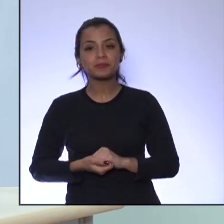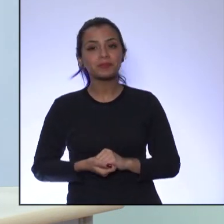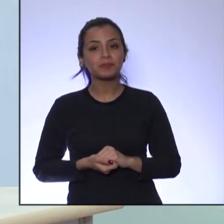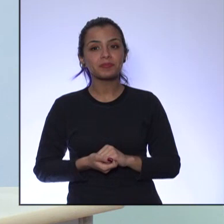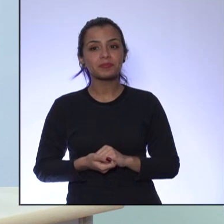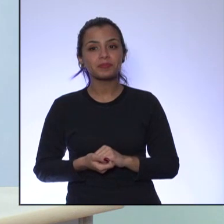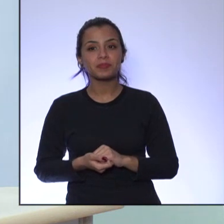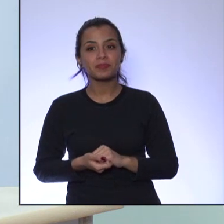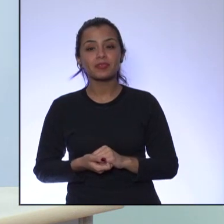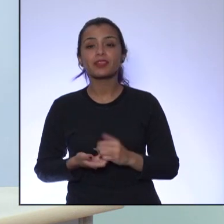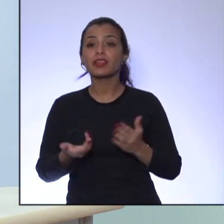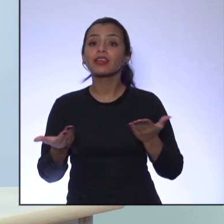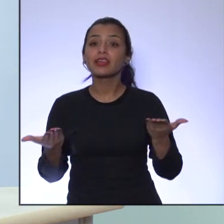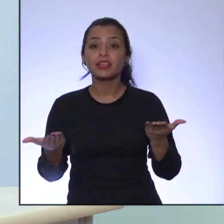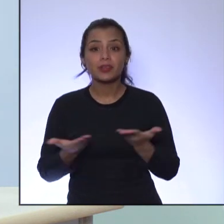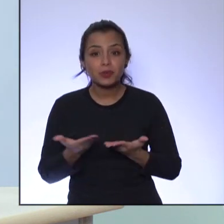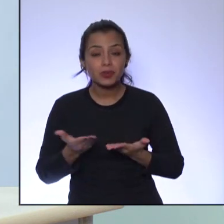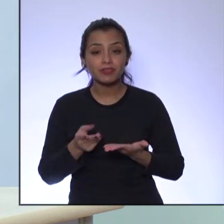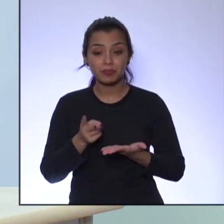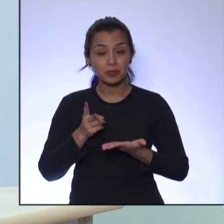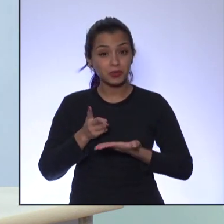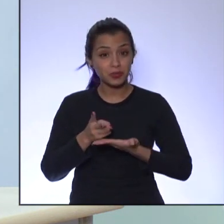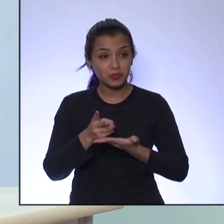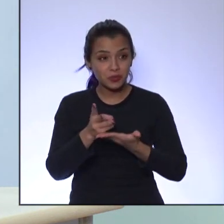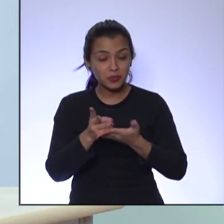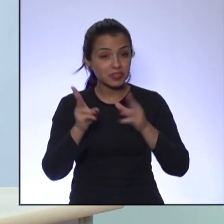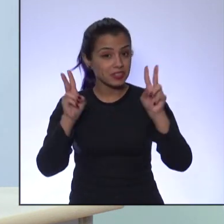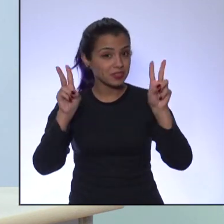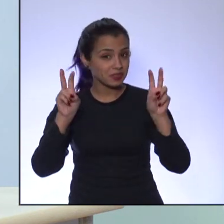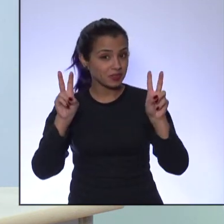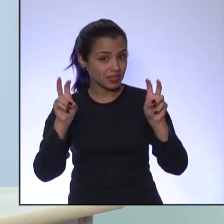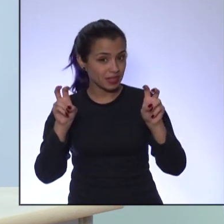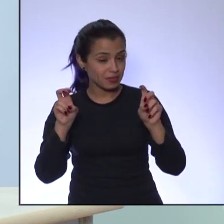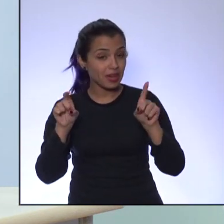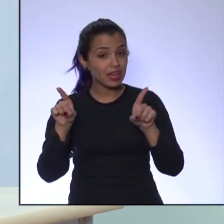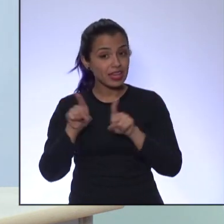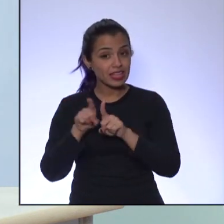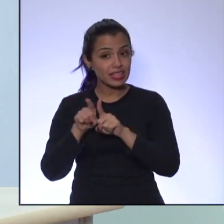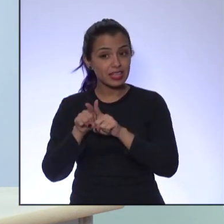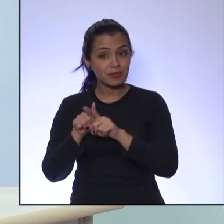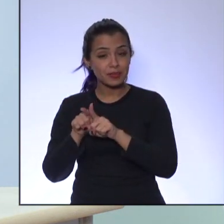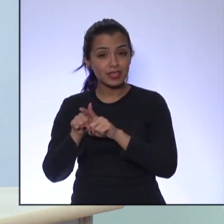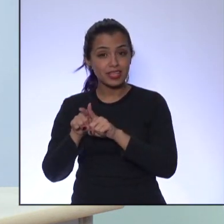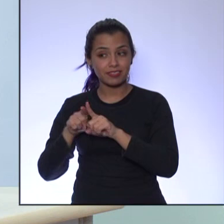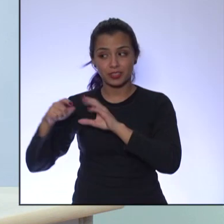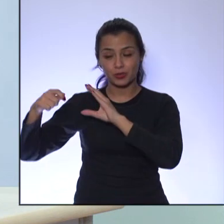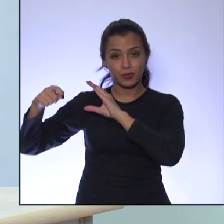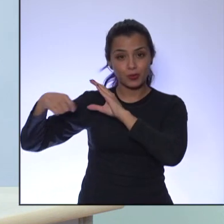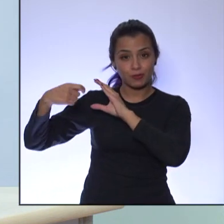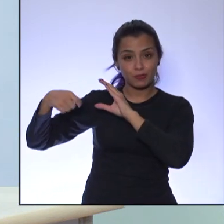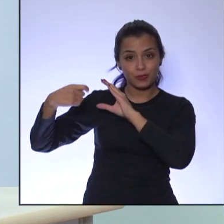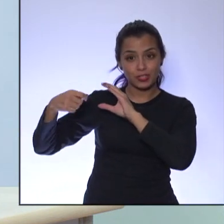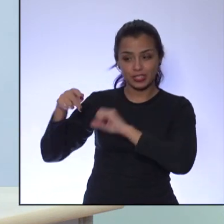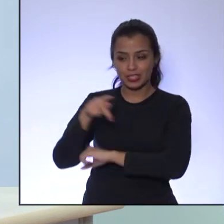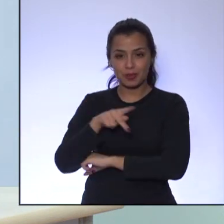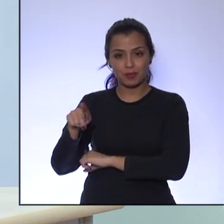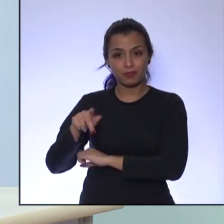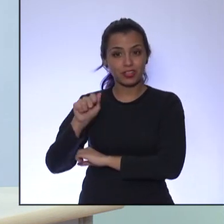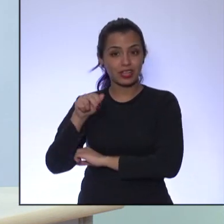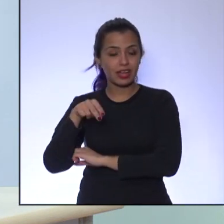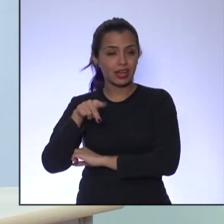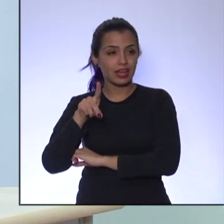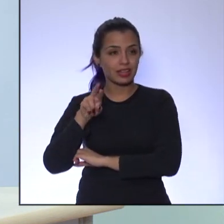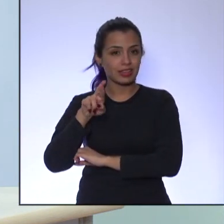Agora a gente vai dar continuidade aqui à temática da aula e a gente vai chamar um vídeo da professora Andréia. A professora Andréia faz parte da